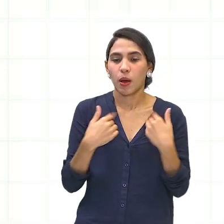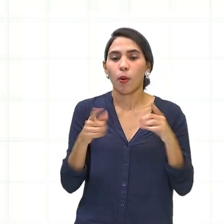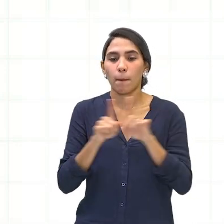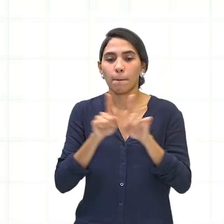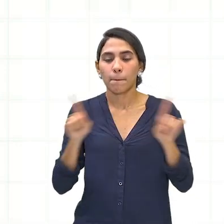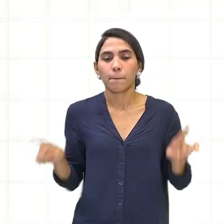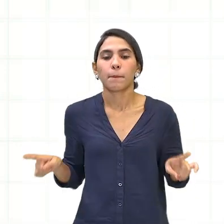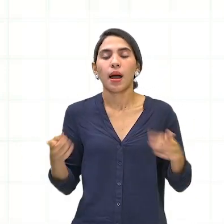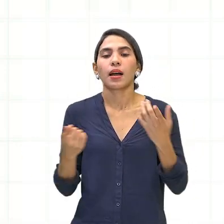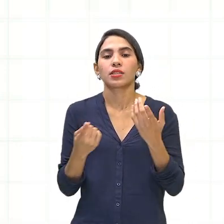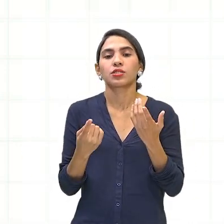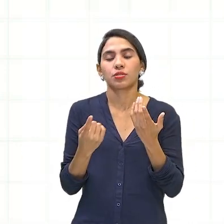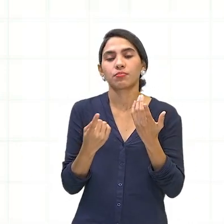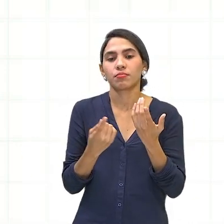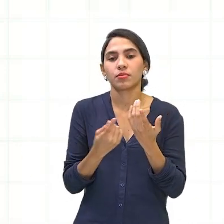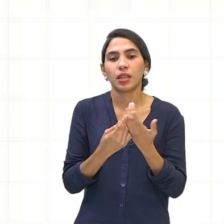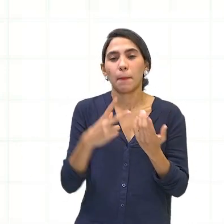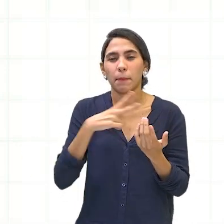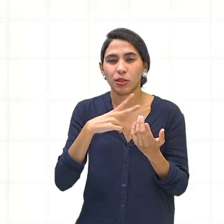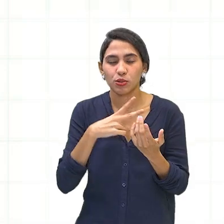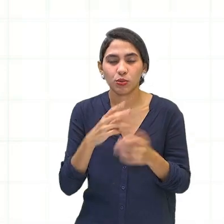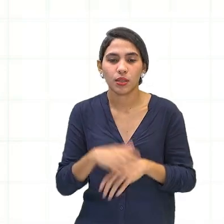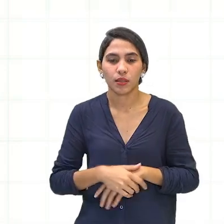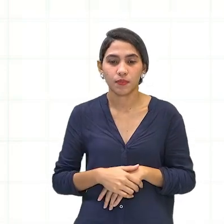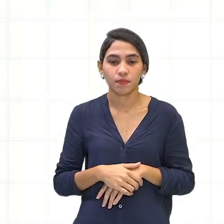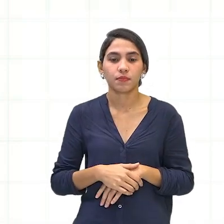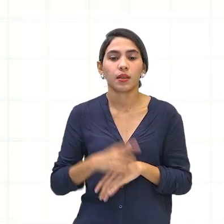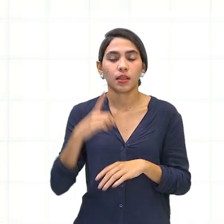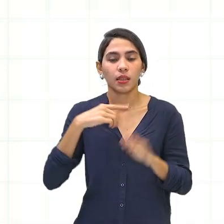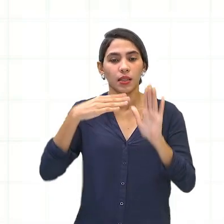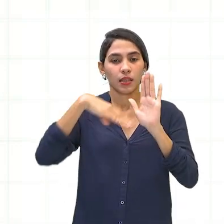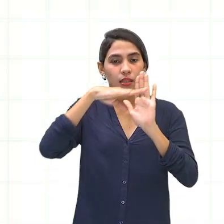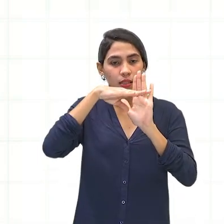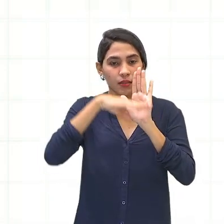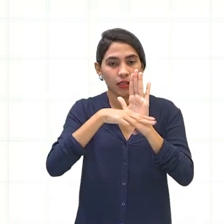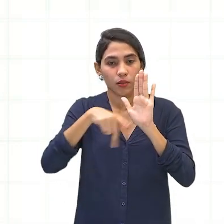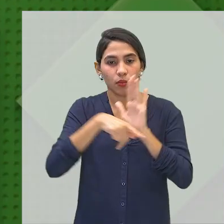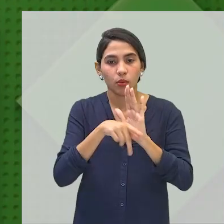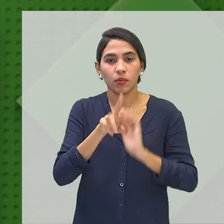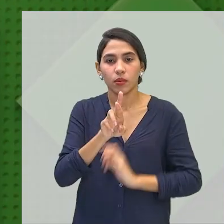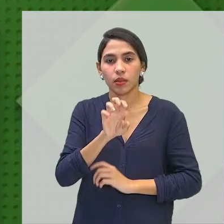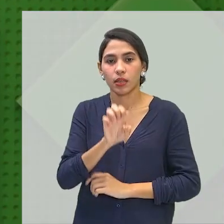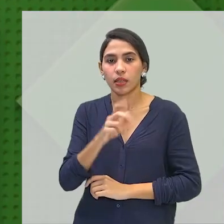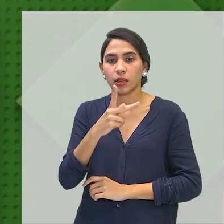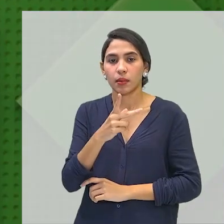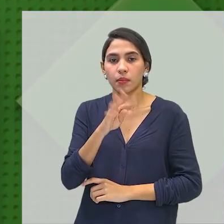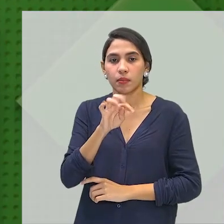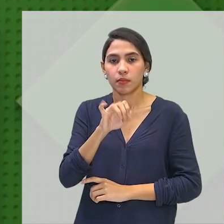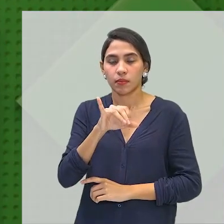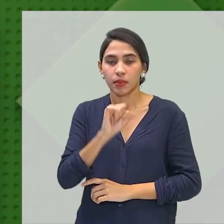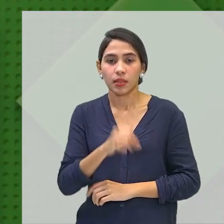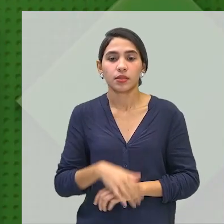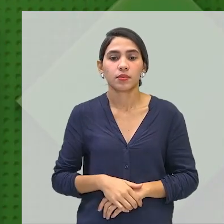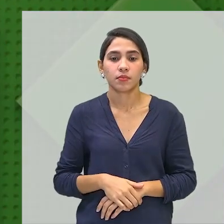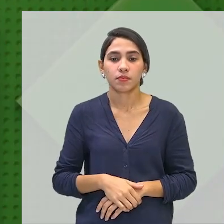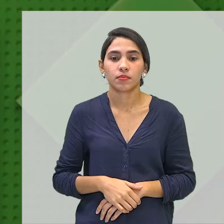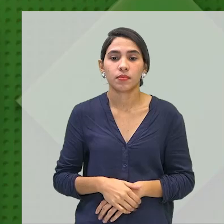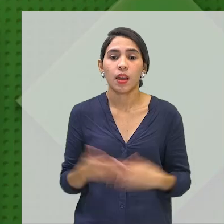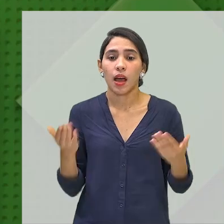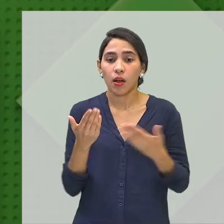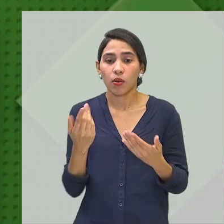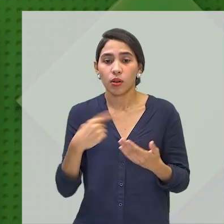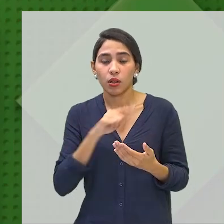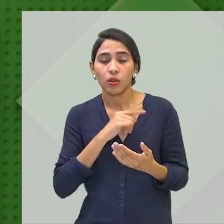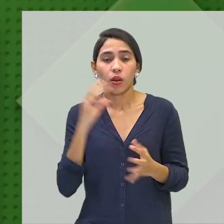primitivo, como a gente pode observar. Então, dessa forma, estão classificados aí os répteis. E agora que a gente viu mais sobre os répteis, a gente